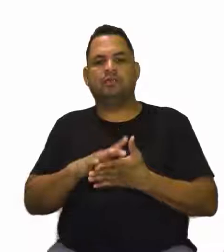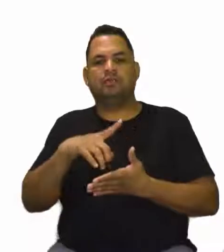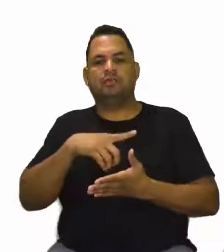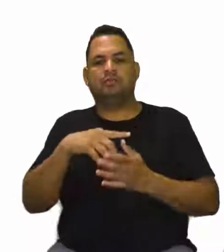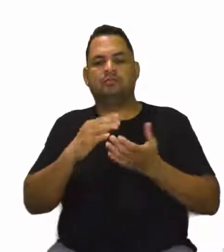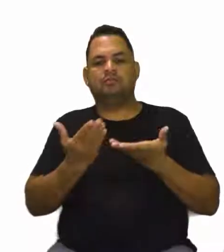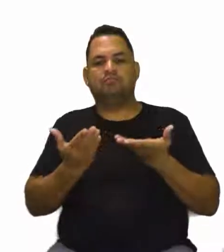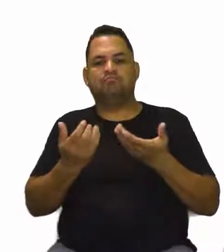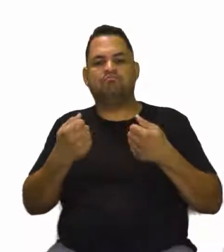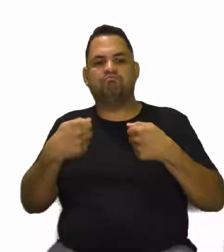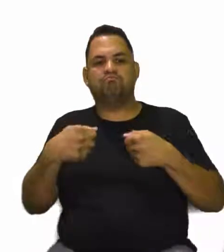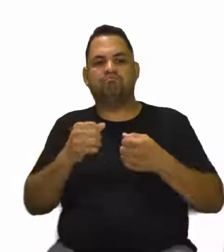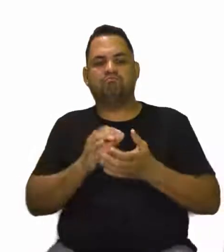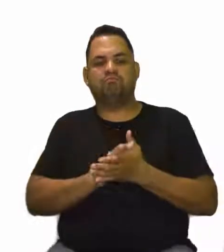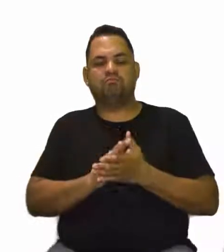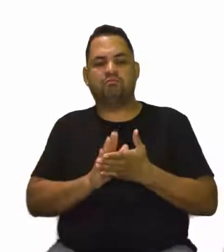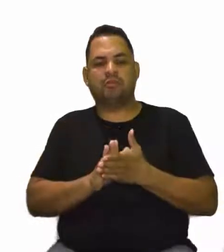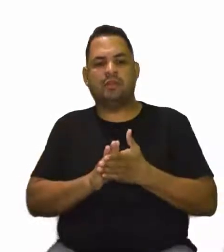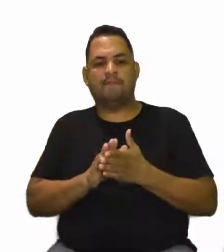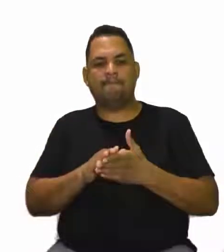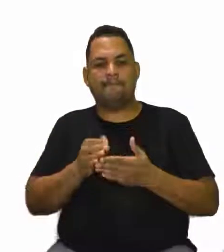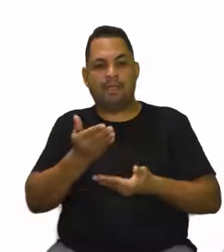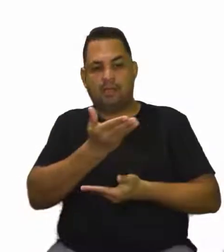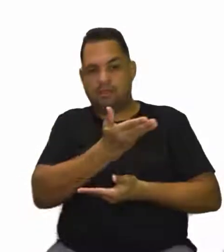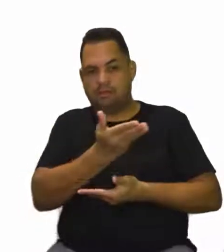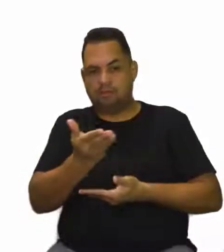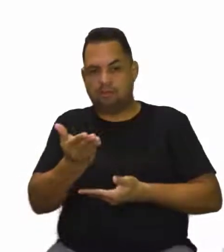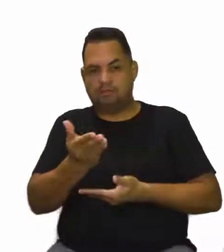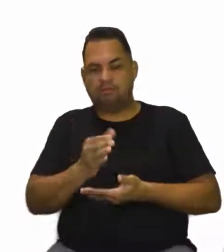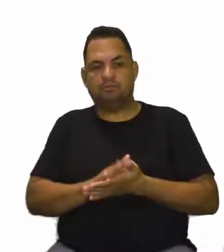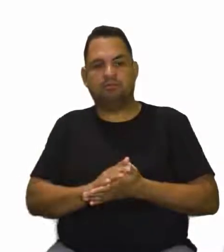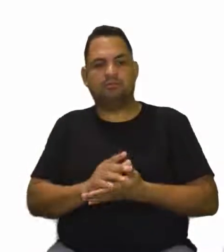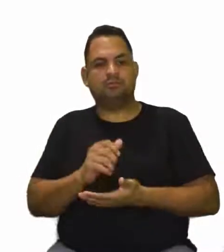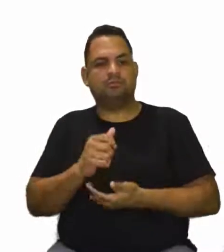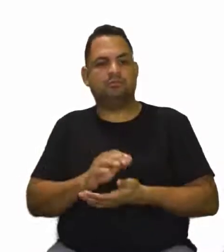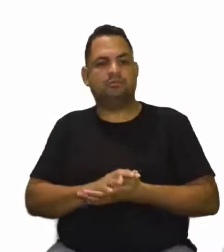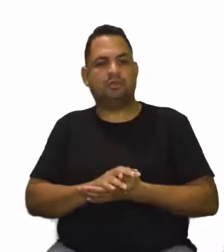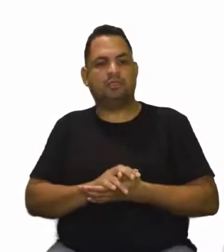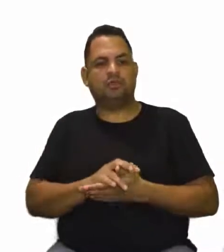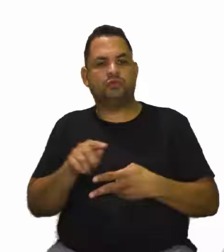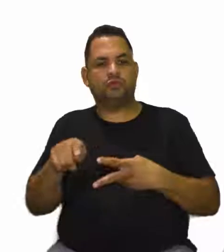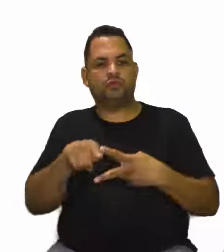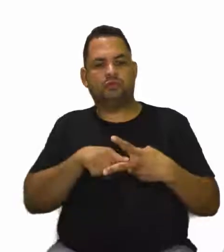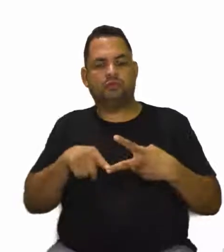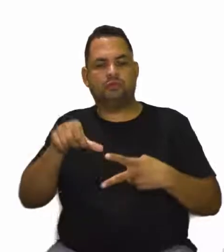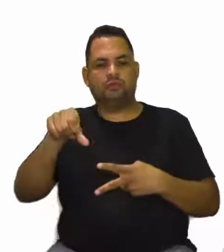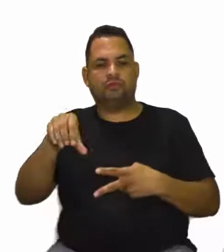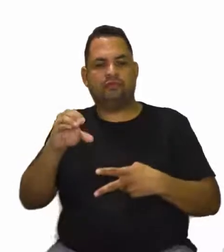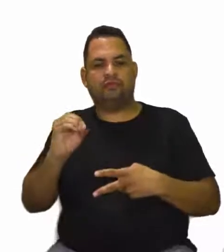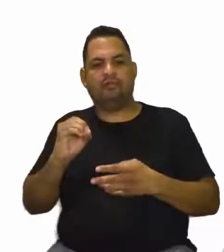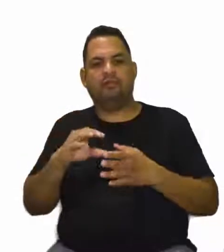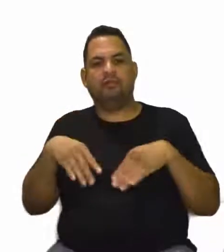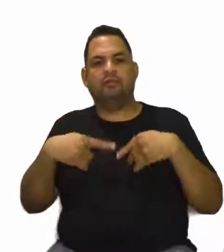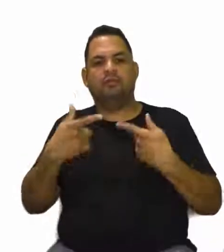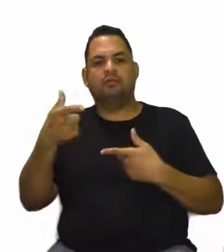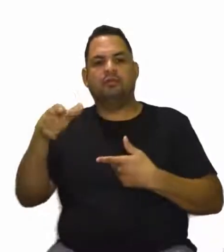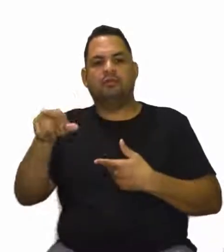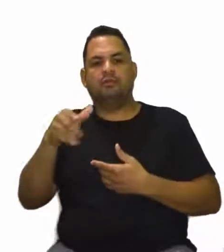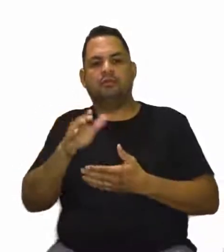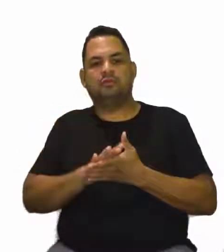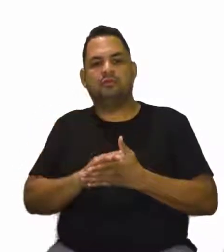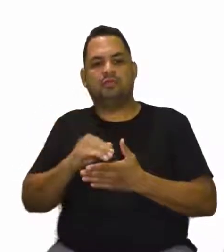posição que uma perna vai à frente e essa perna faz o ângulo de 90 graus, a outra perna